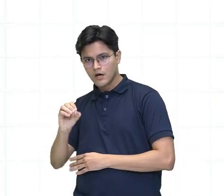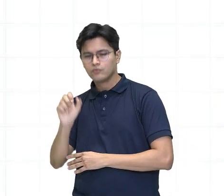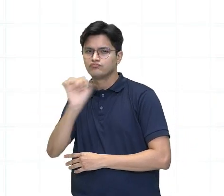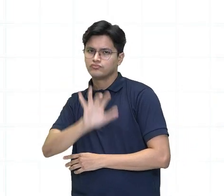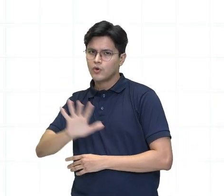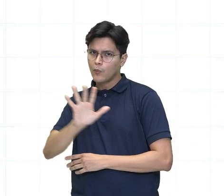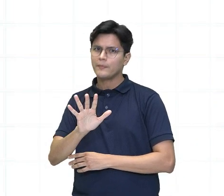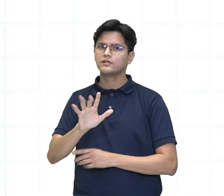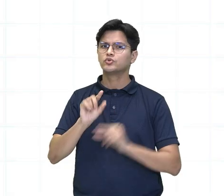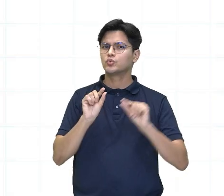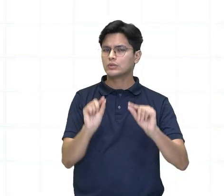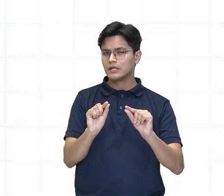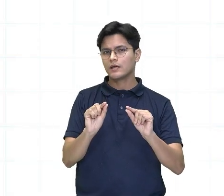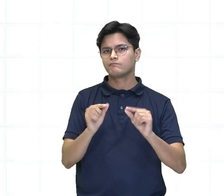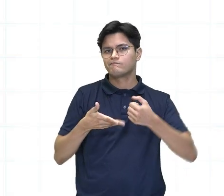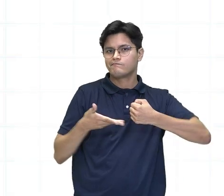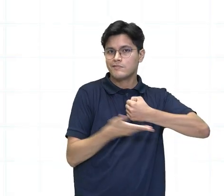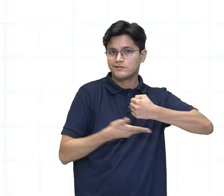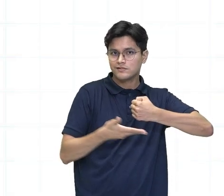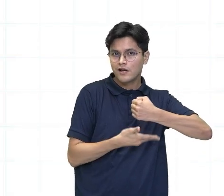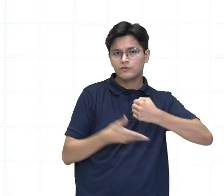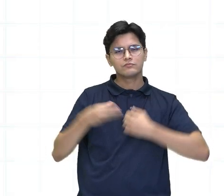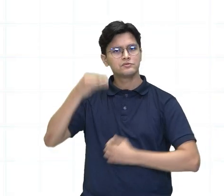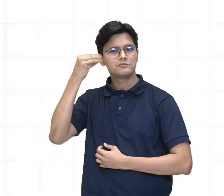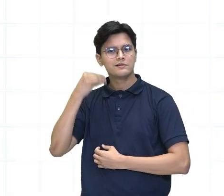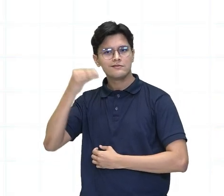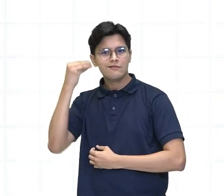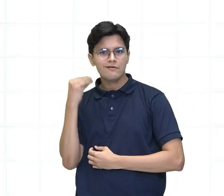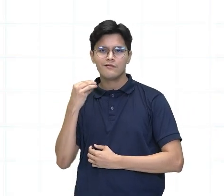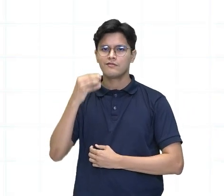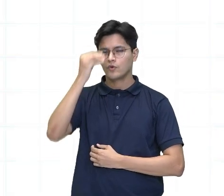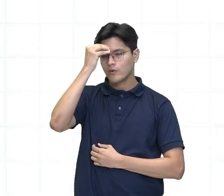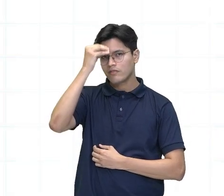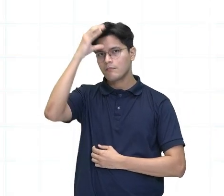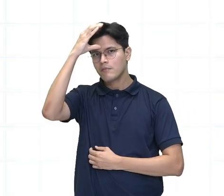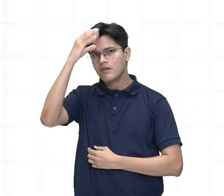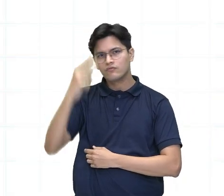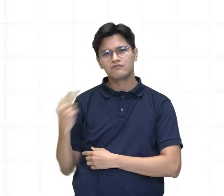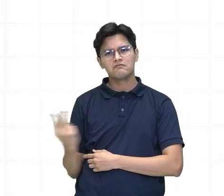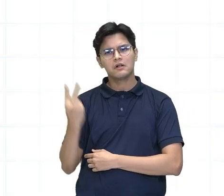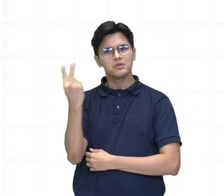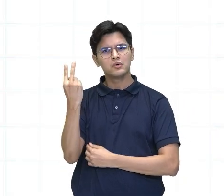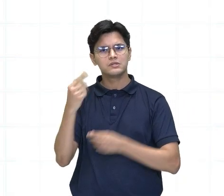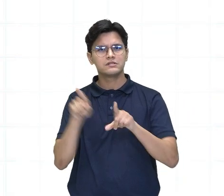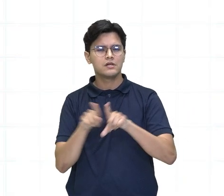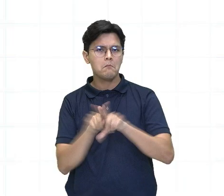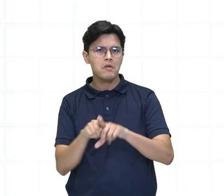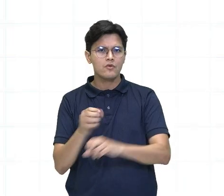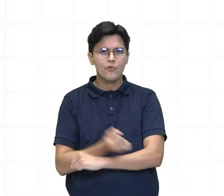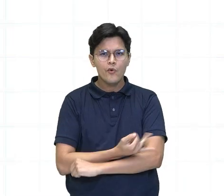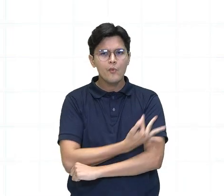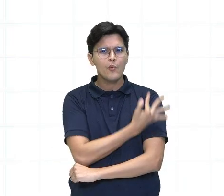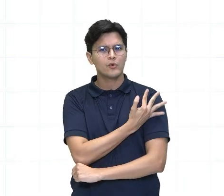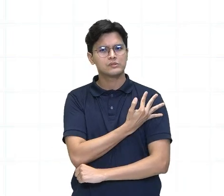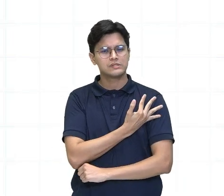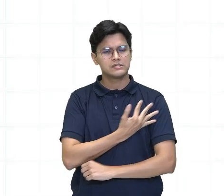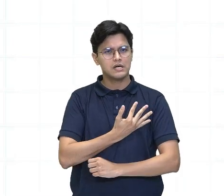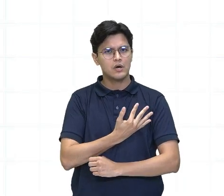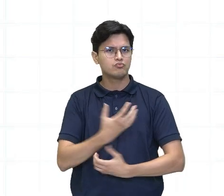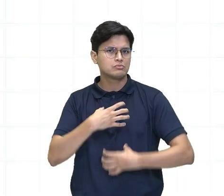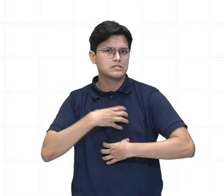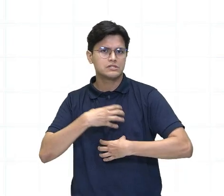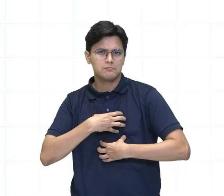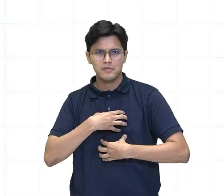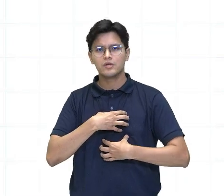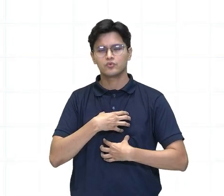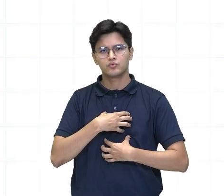que você tem, nos valores e as próprias emoções individuais, né? Essa carga emocional de experiência e